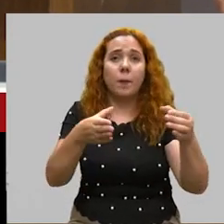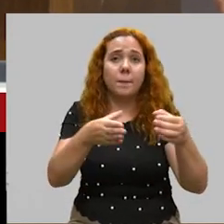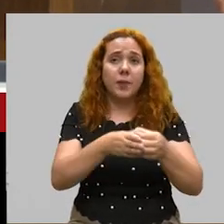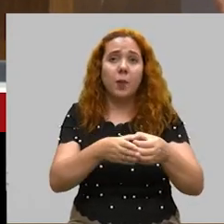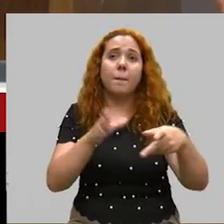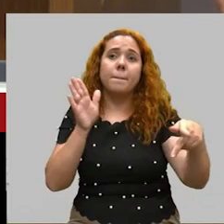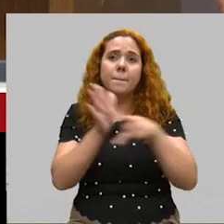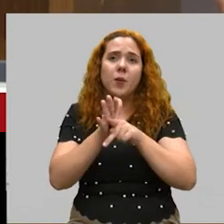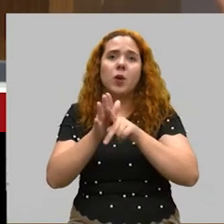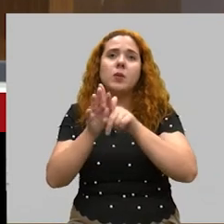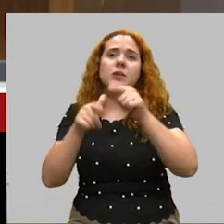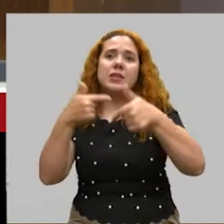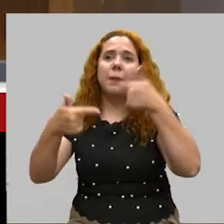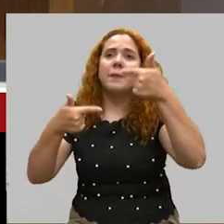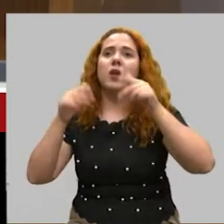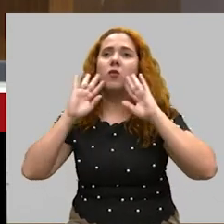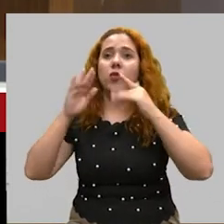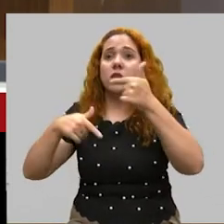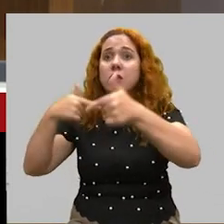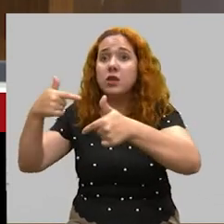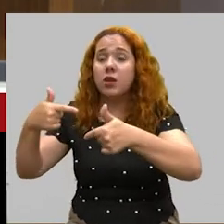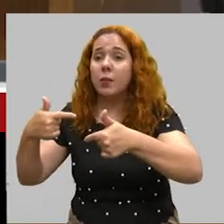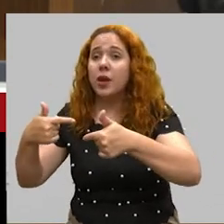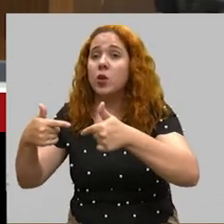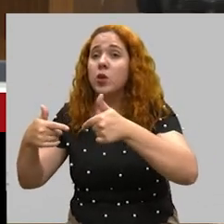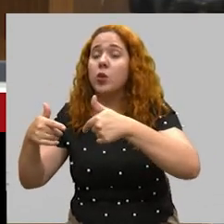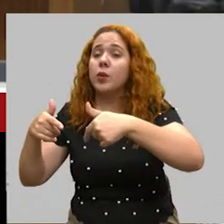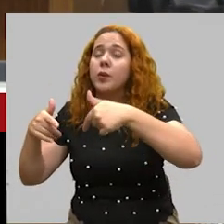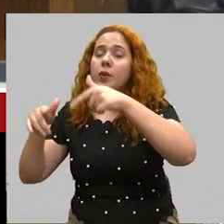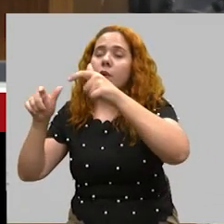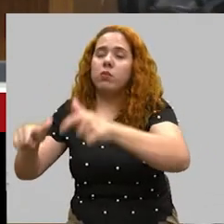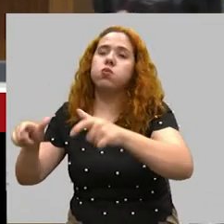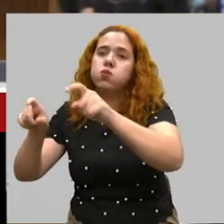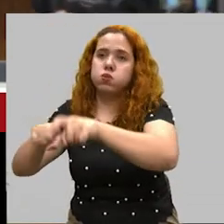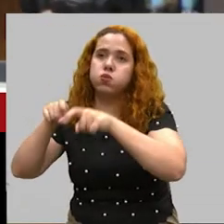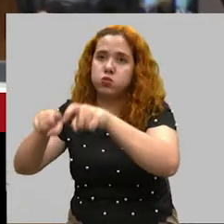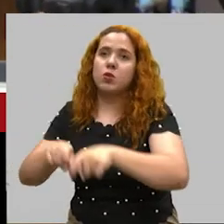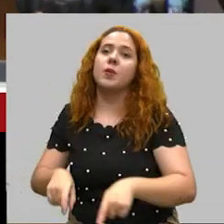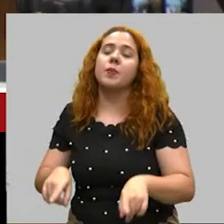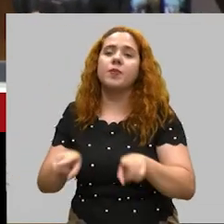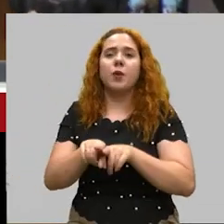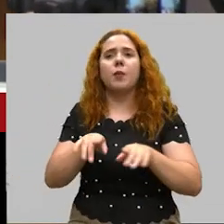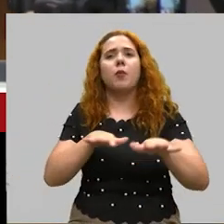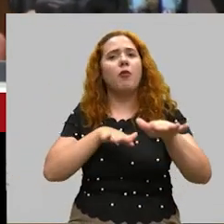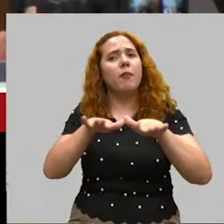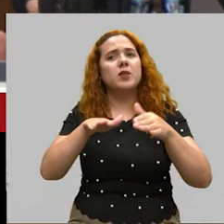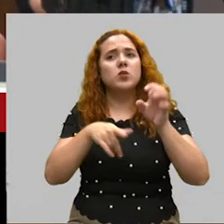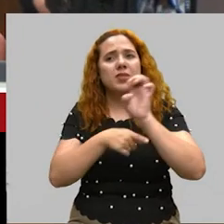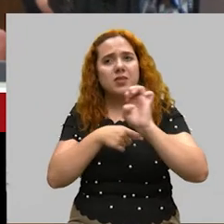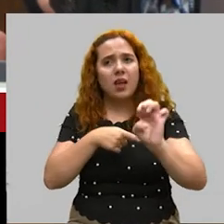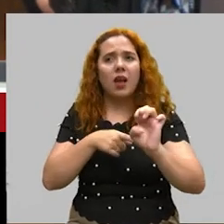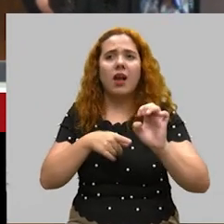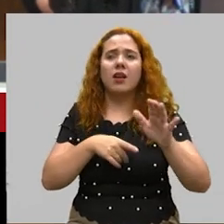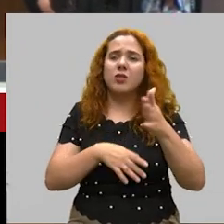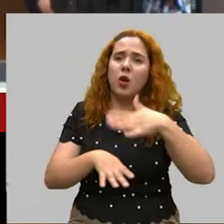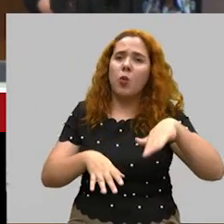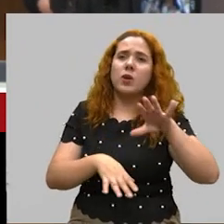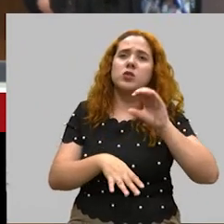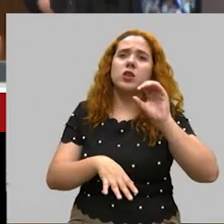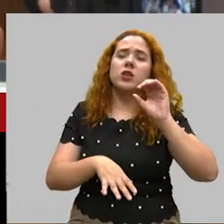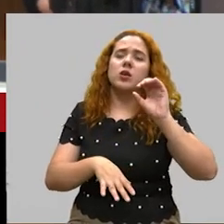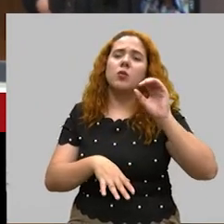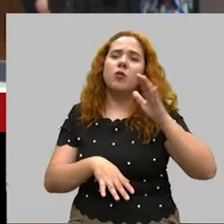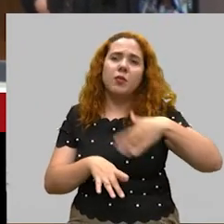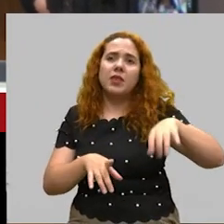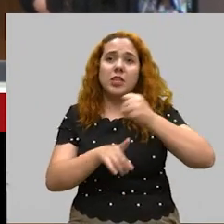por 25 representantes que são representantes né da da sociedade civil e também do Governo do Estado e a nossa ideia é a gente construir